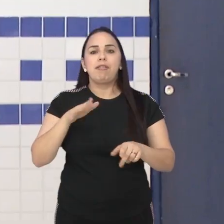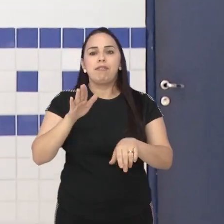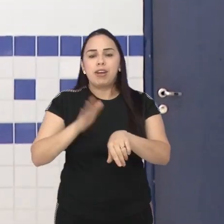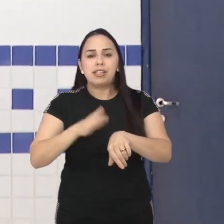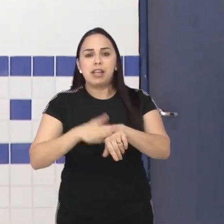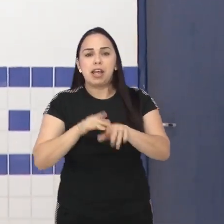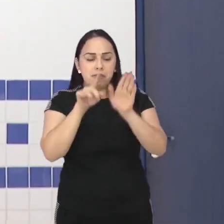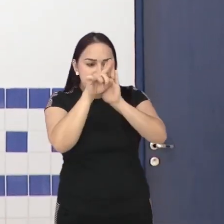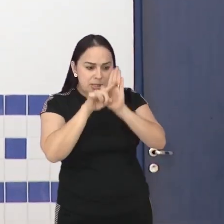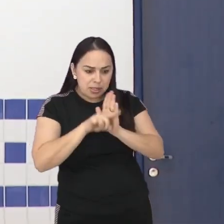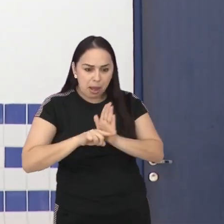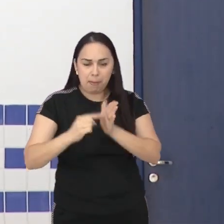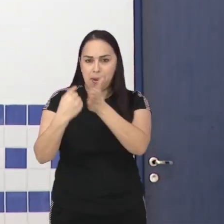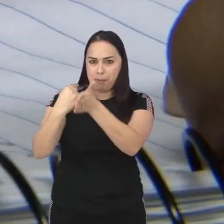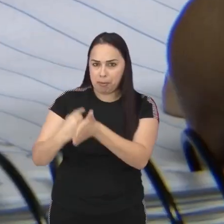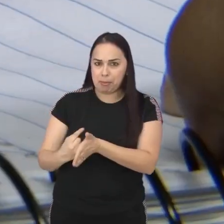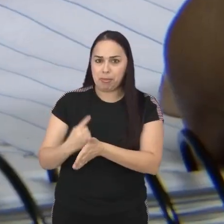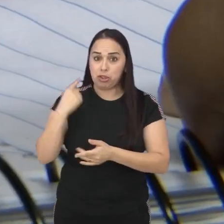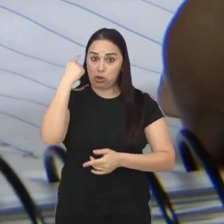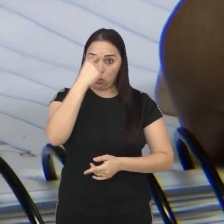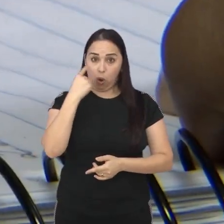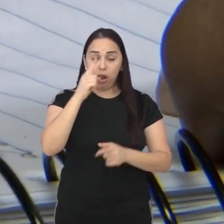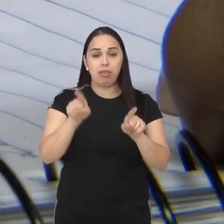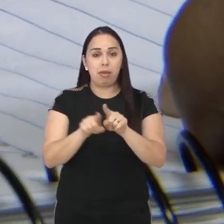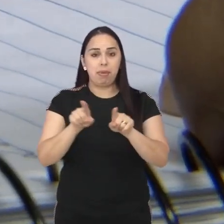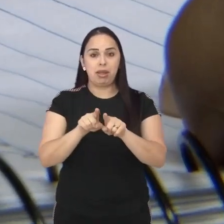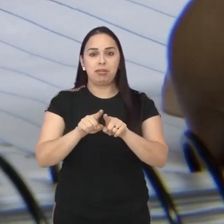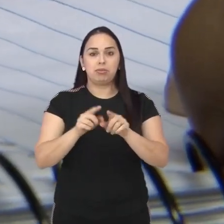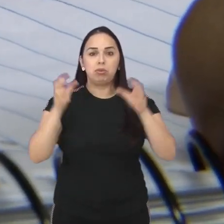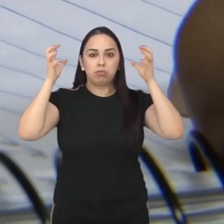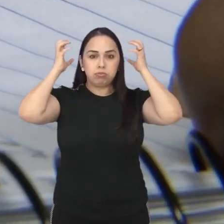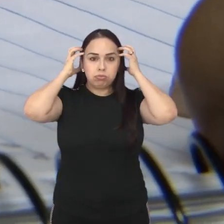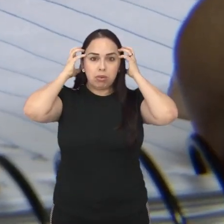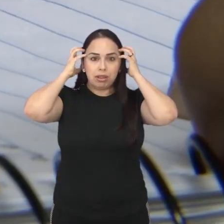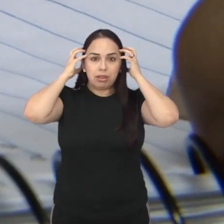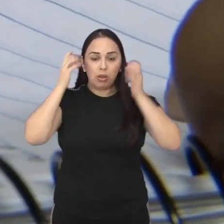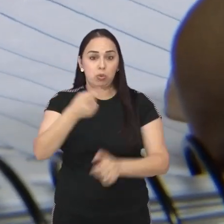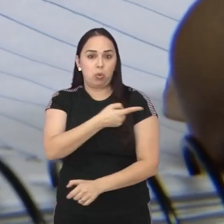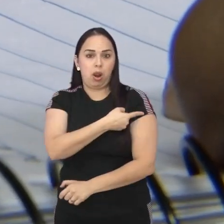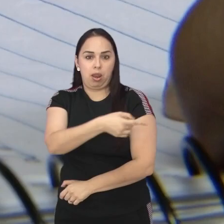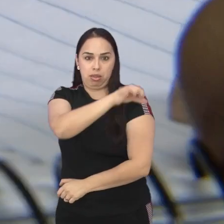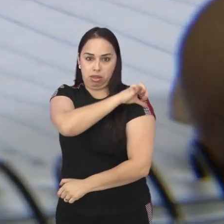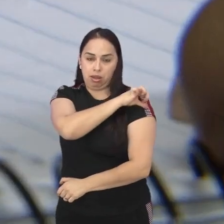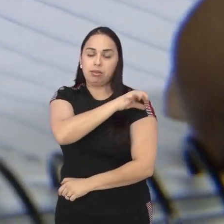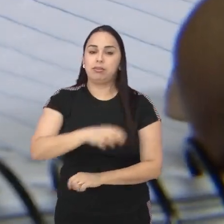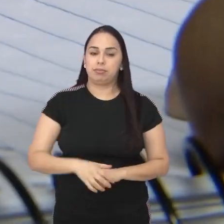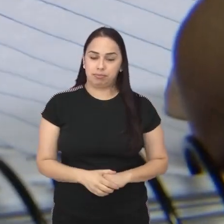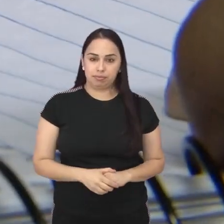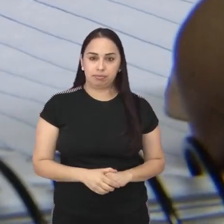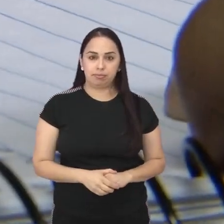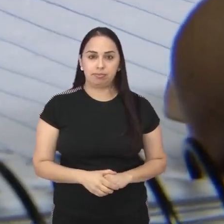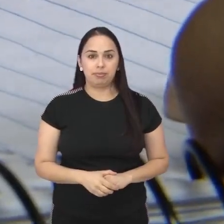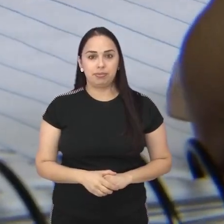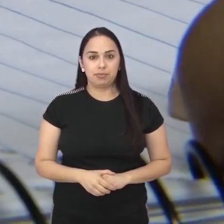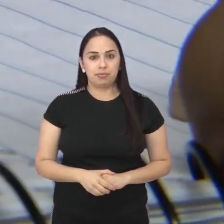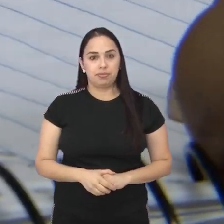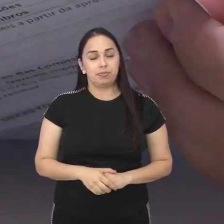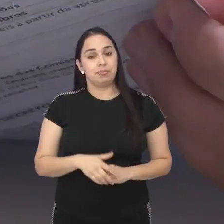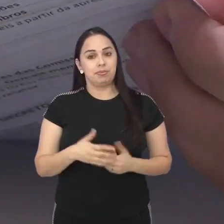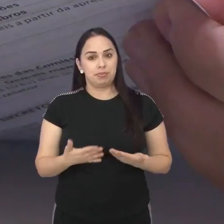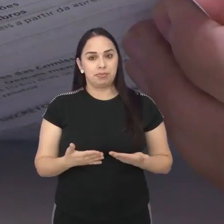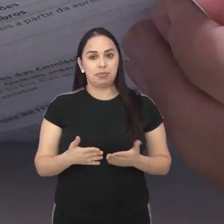de exames oftalmológicos e de audiometria em alunos dos anos iniciais do ensino fundamental da rede